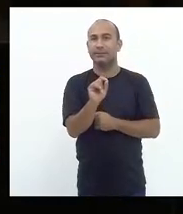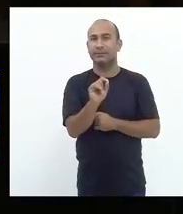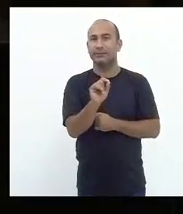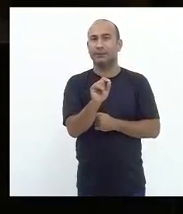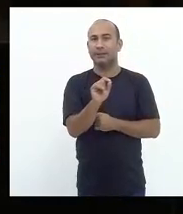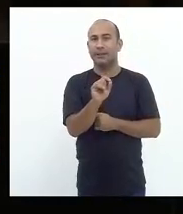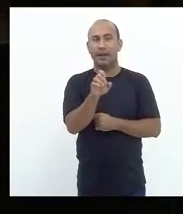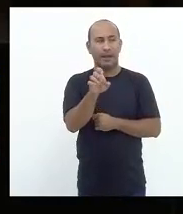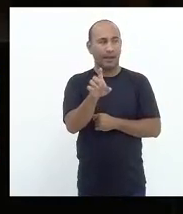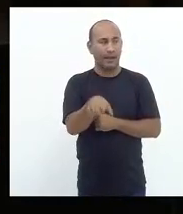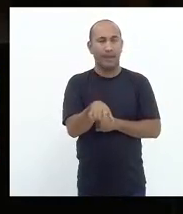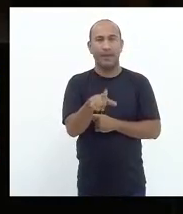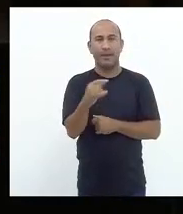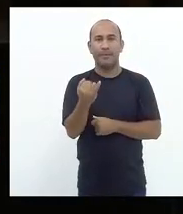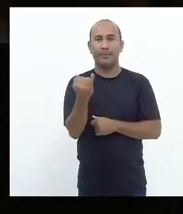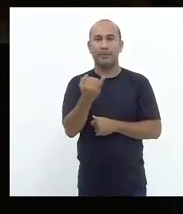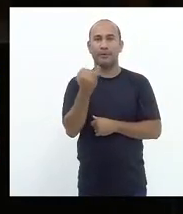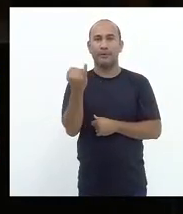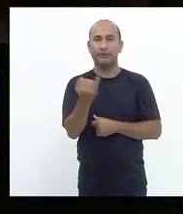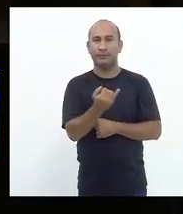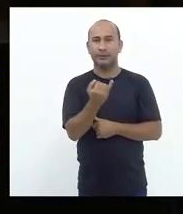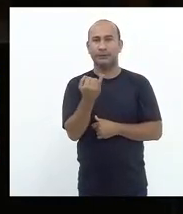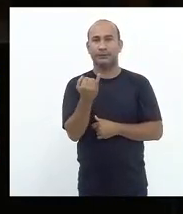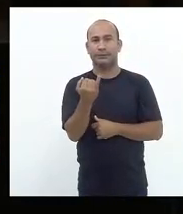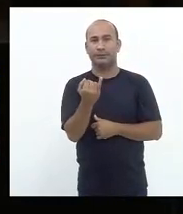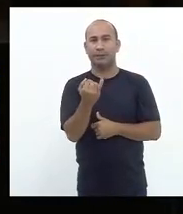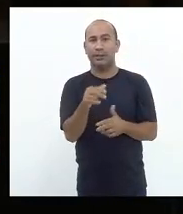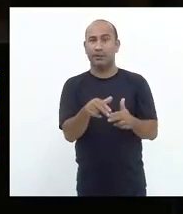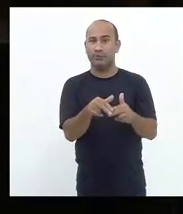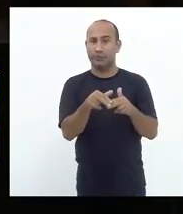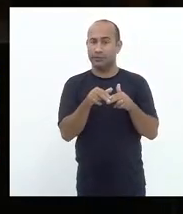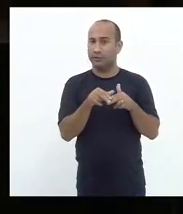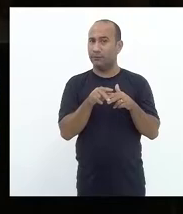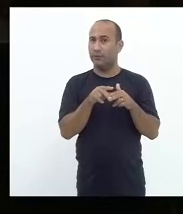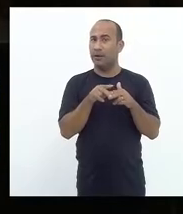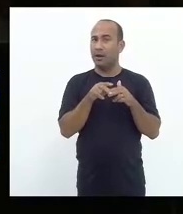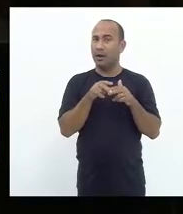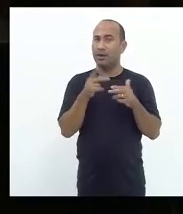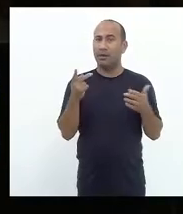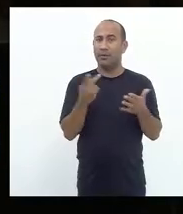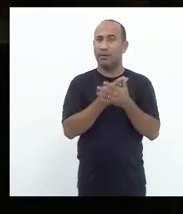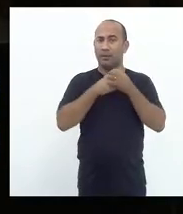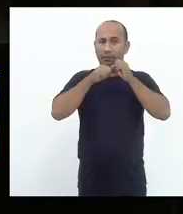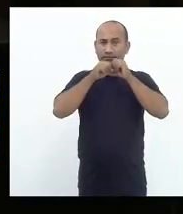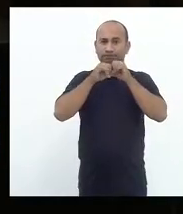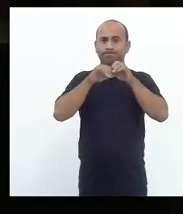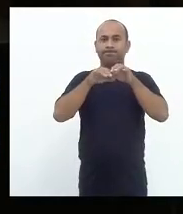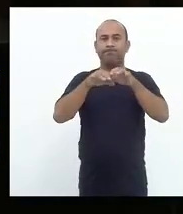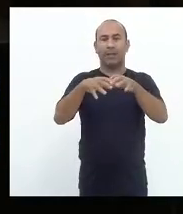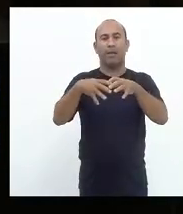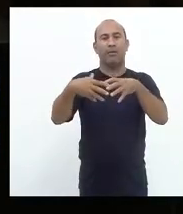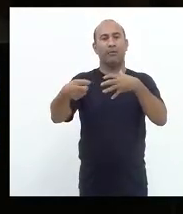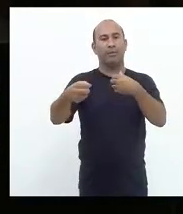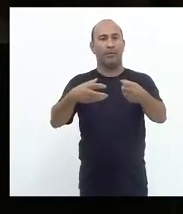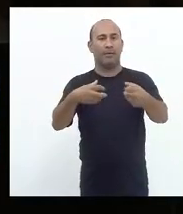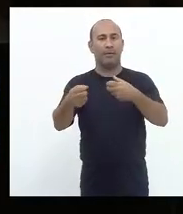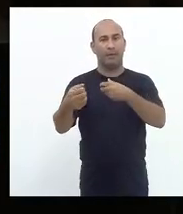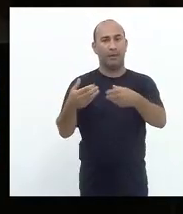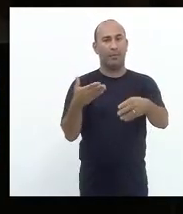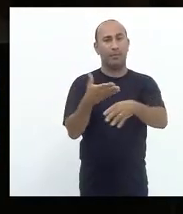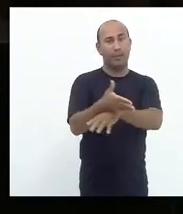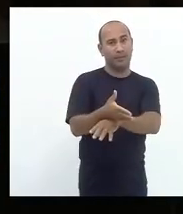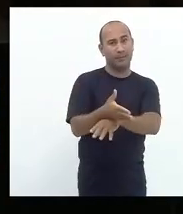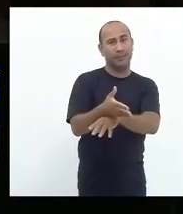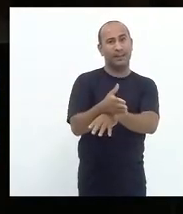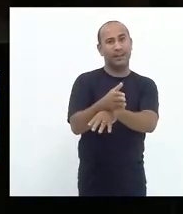que são essenciais para que a proliferação da Covid-19 não entre numa